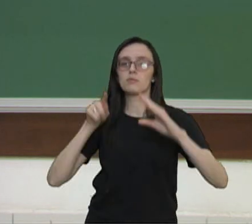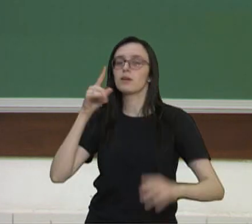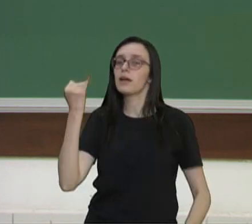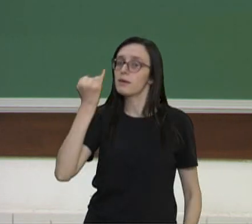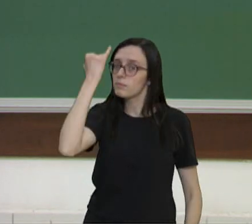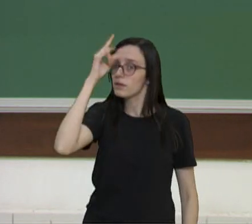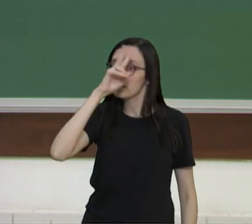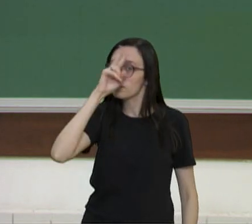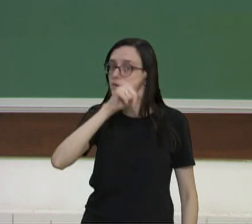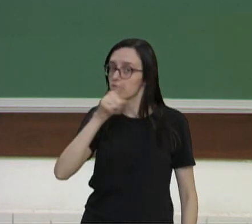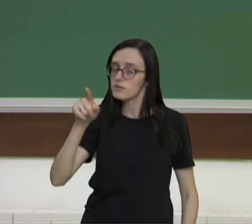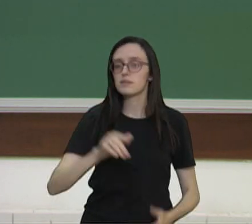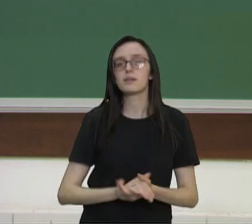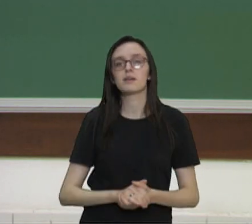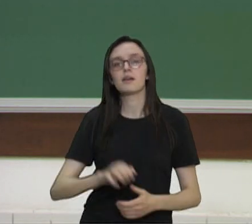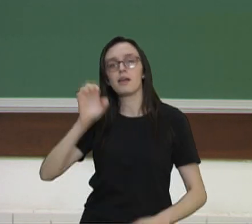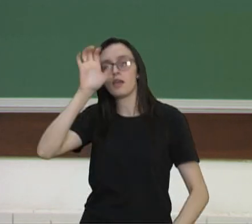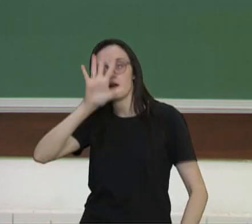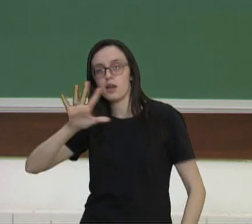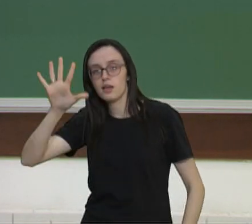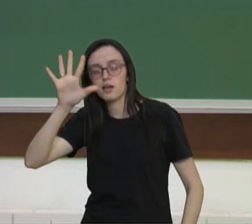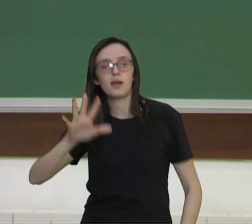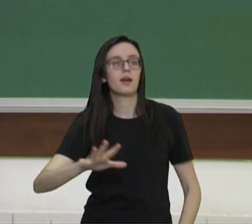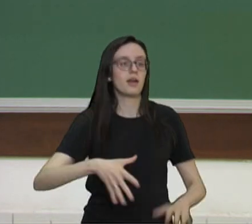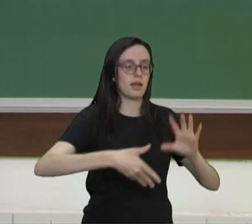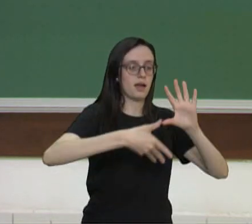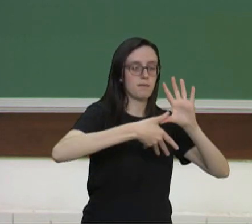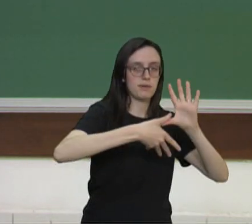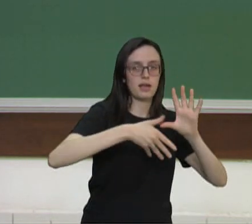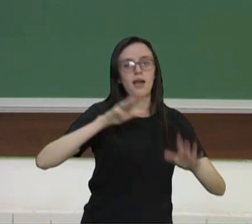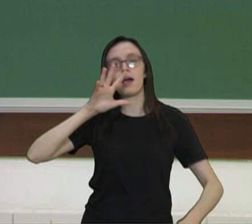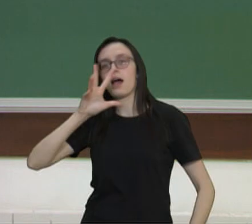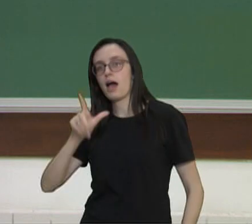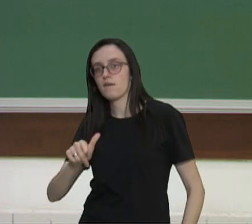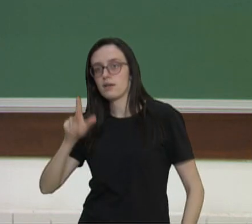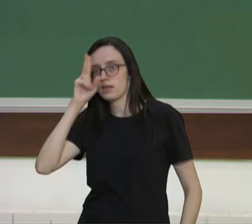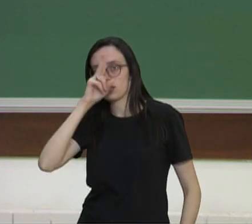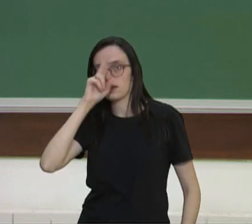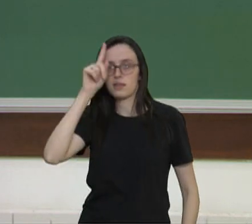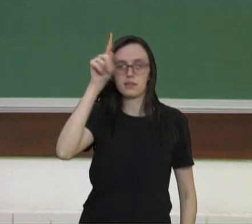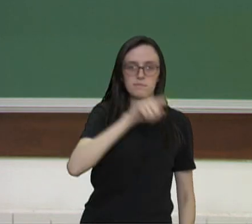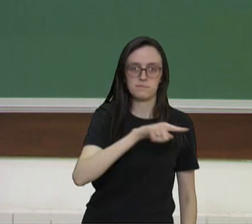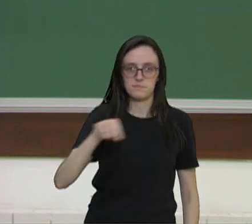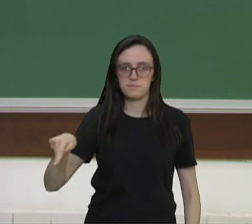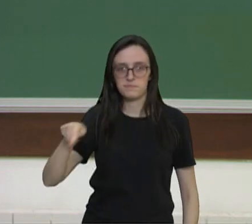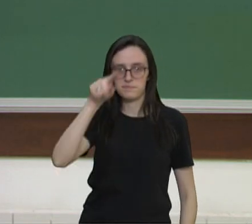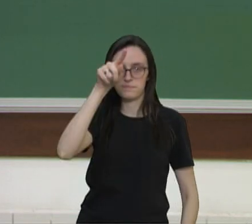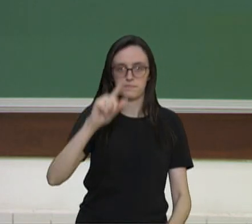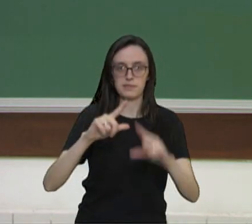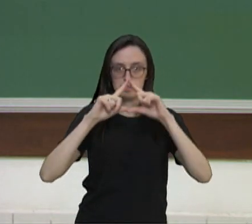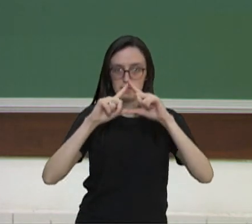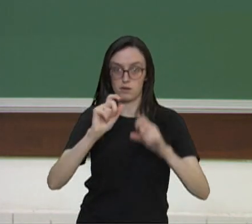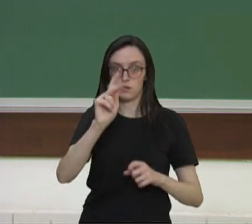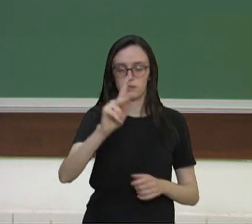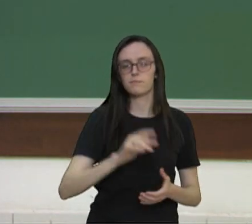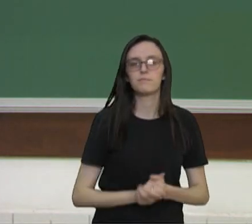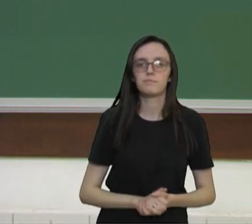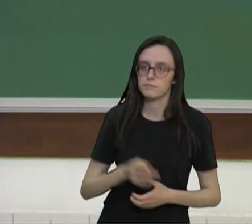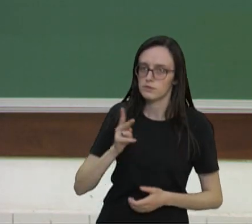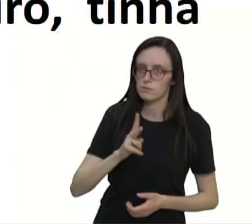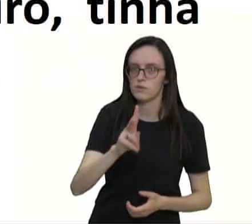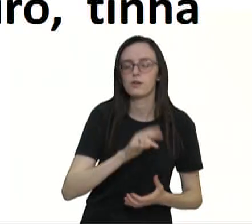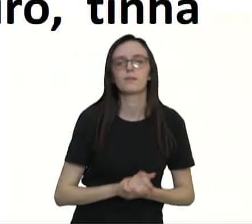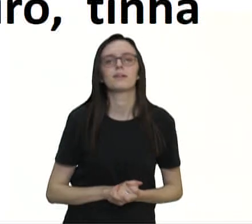importante você lembrar. Europa, Américas, África. Lembra o comércio triangular, ok?